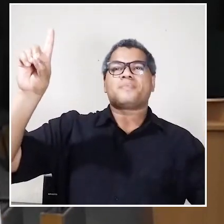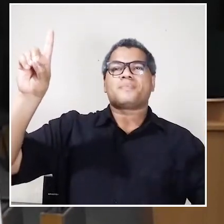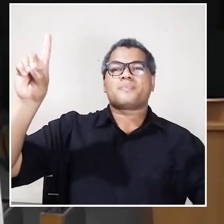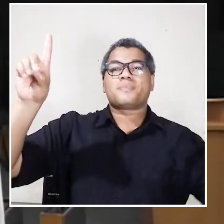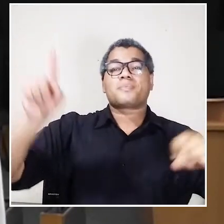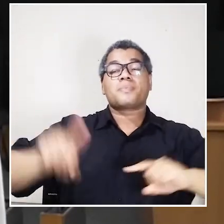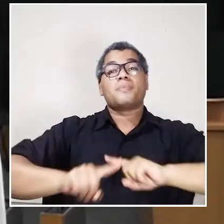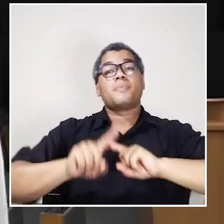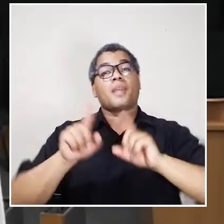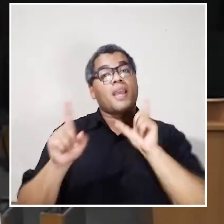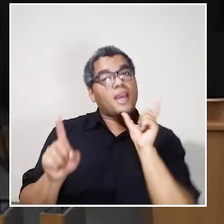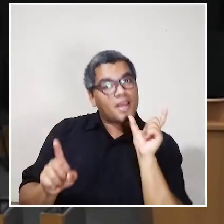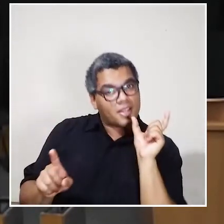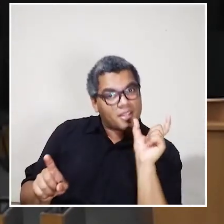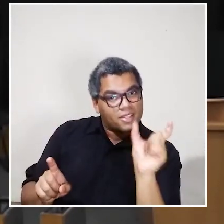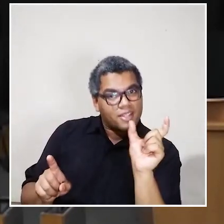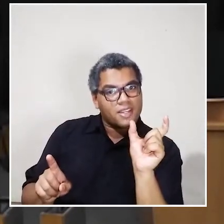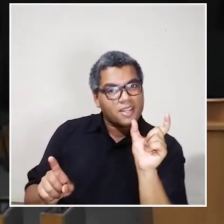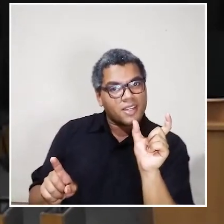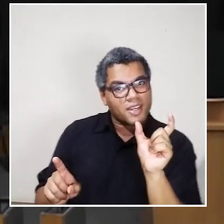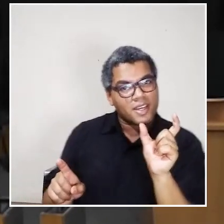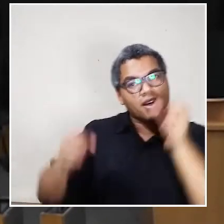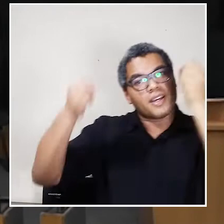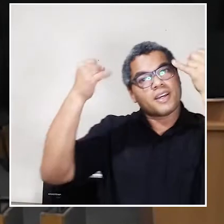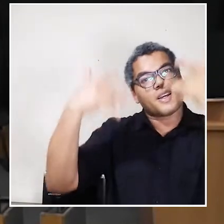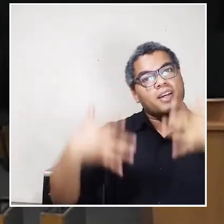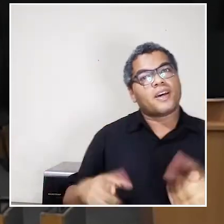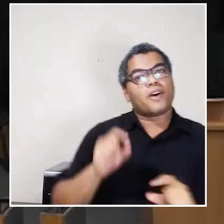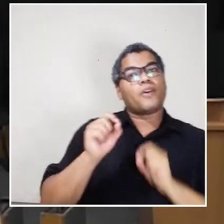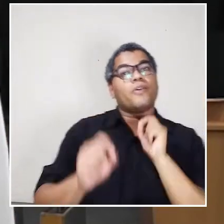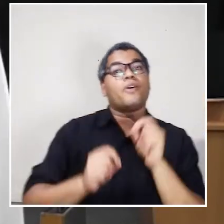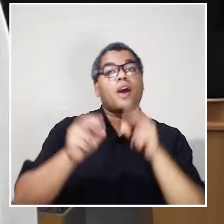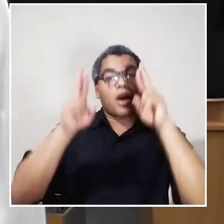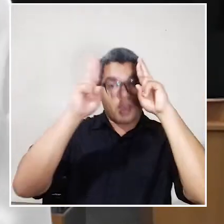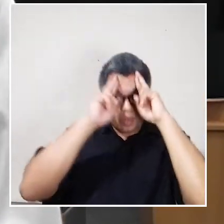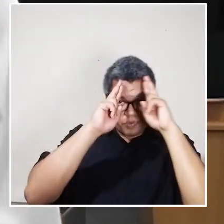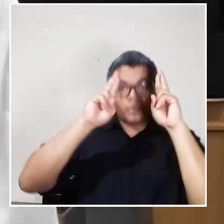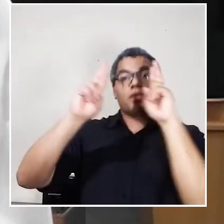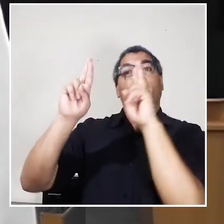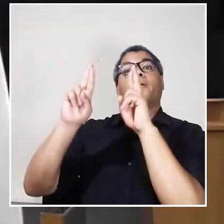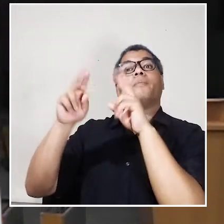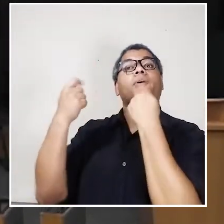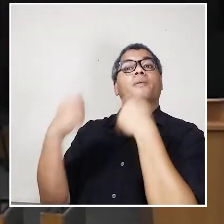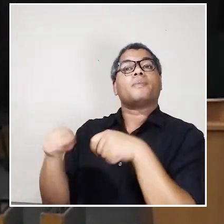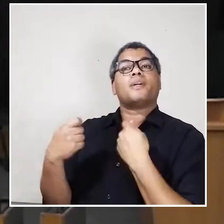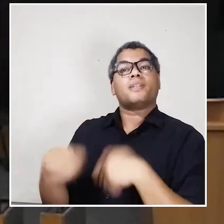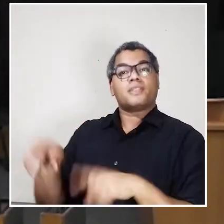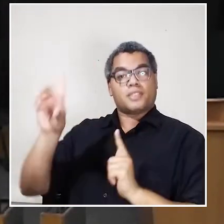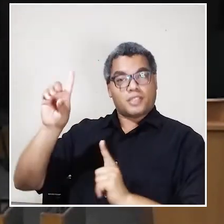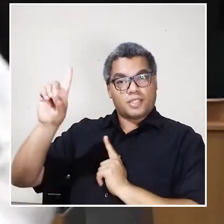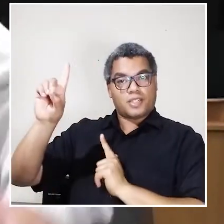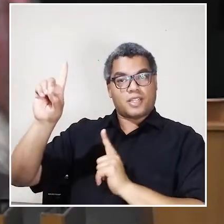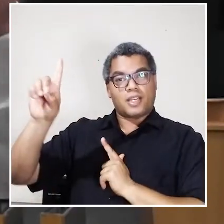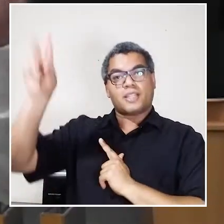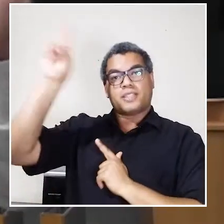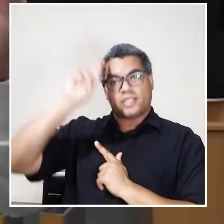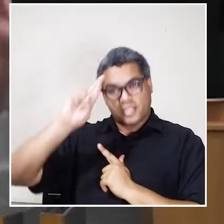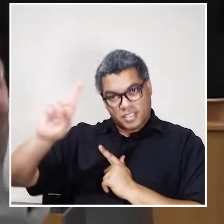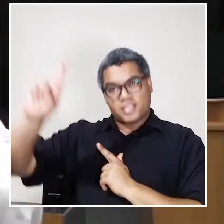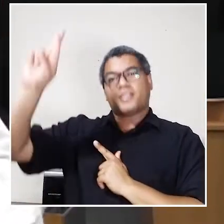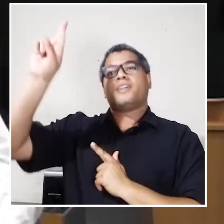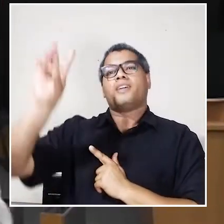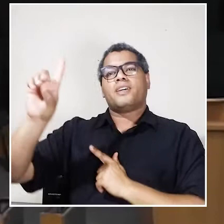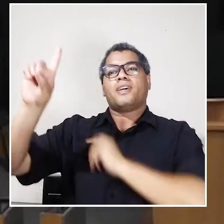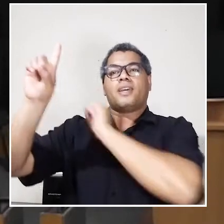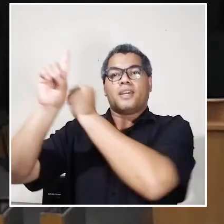tu. Mas esse invocativo ainda vai nos falar sobre o temor que devemos a ele. Ah,